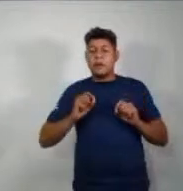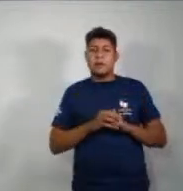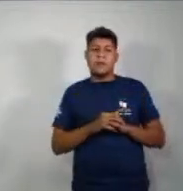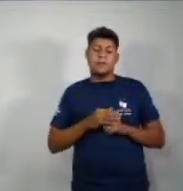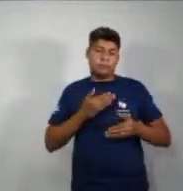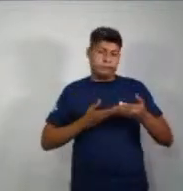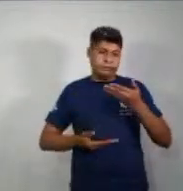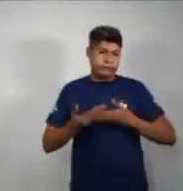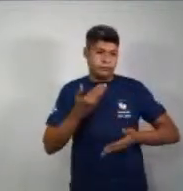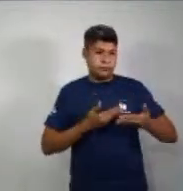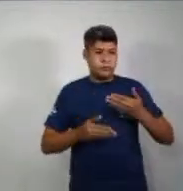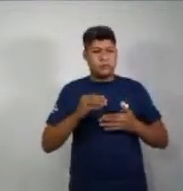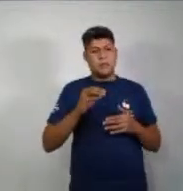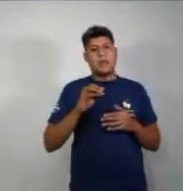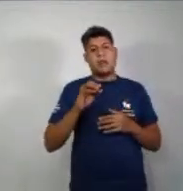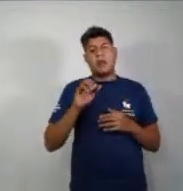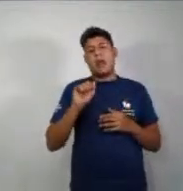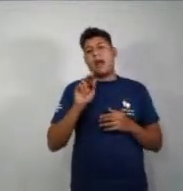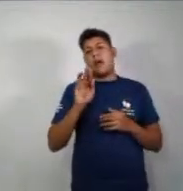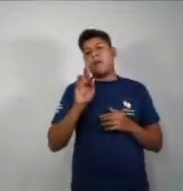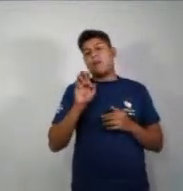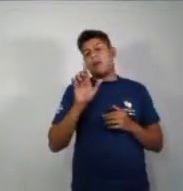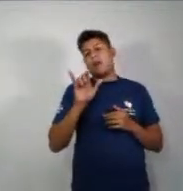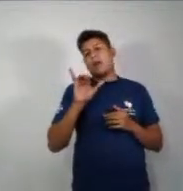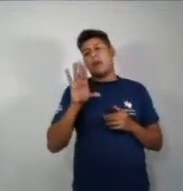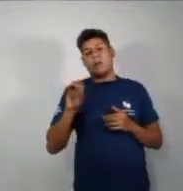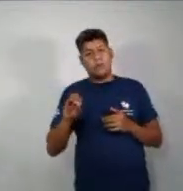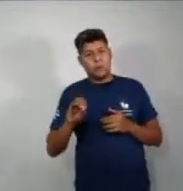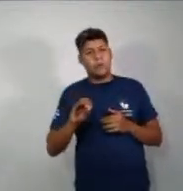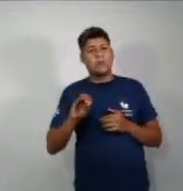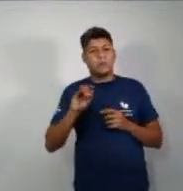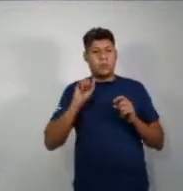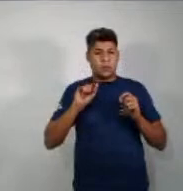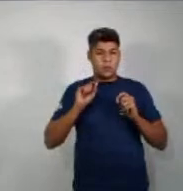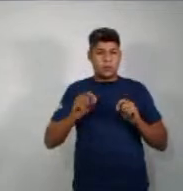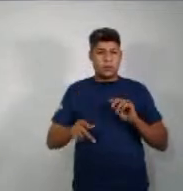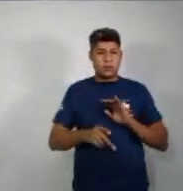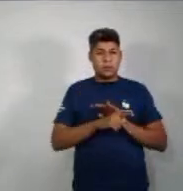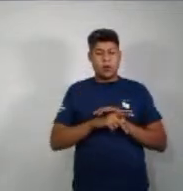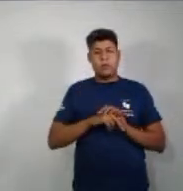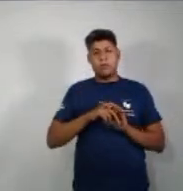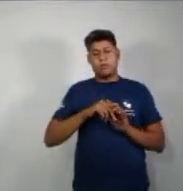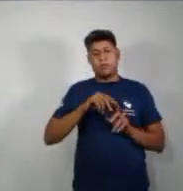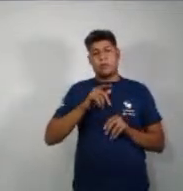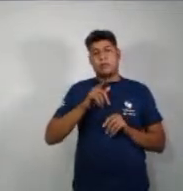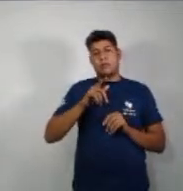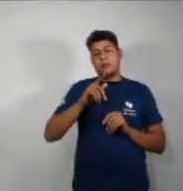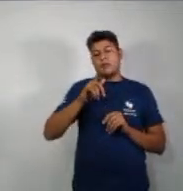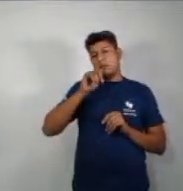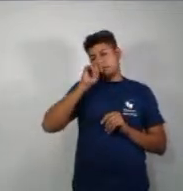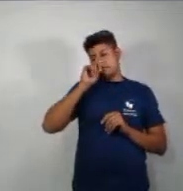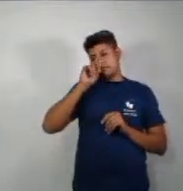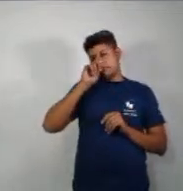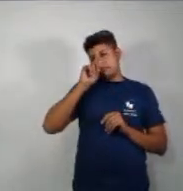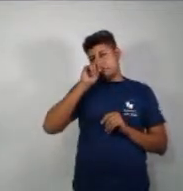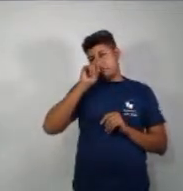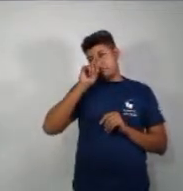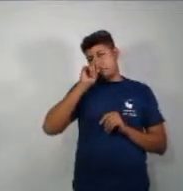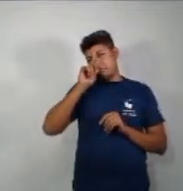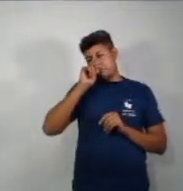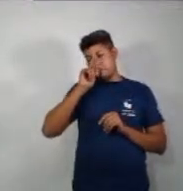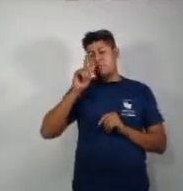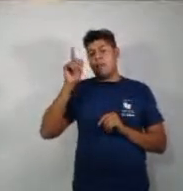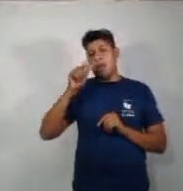O Aurélio Buarque de Holanda é o primeiro aluno de latim do Rony no Brasil. Mas ele